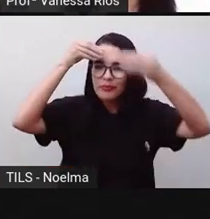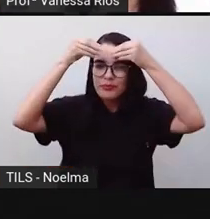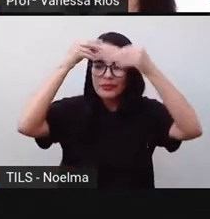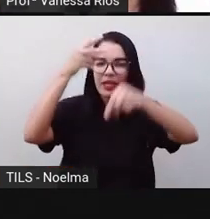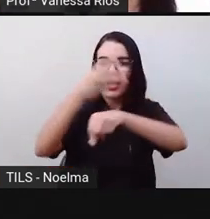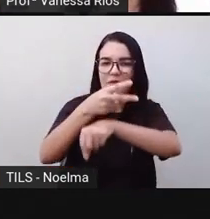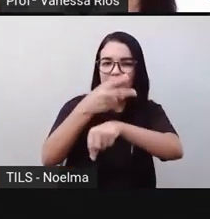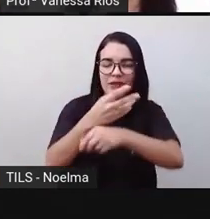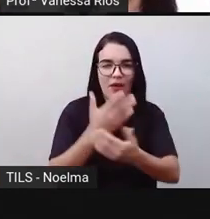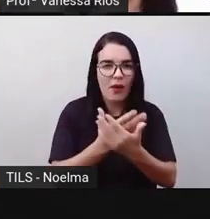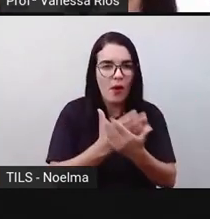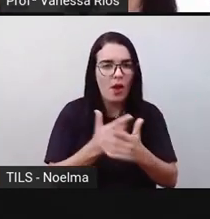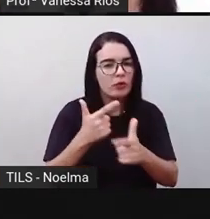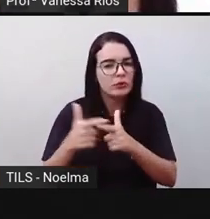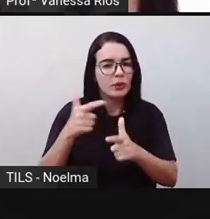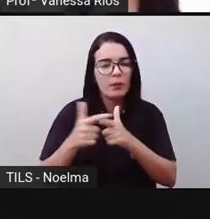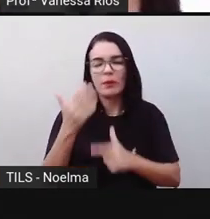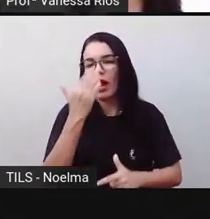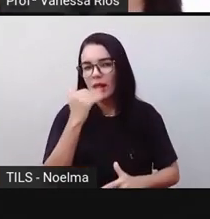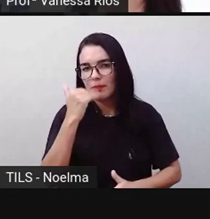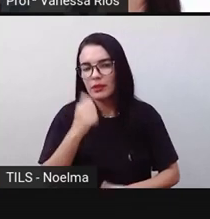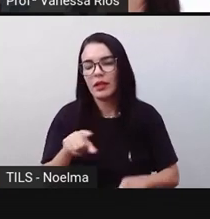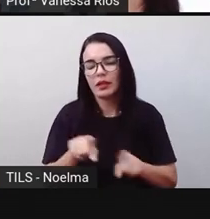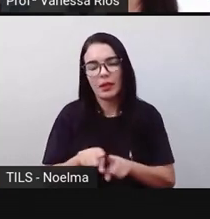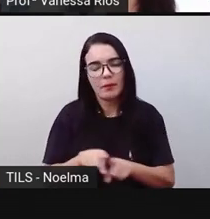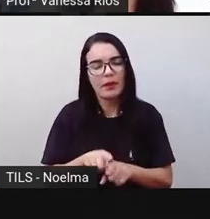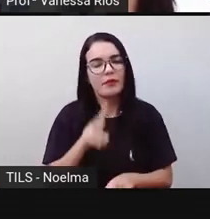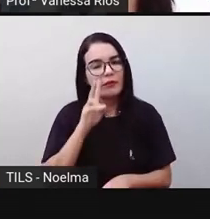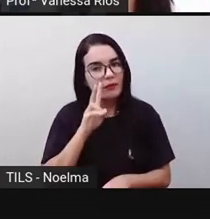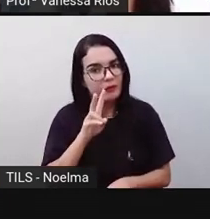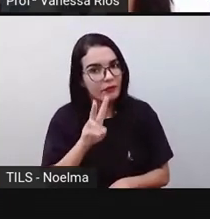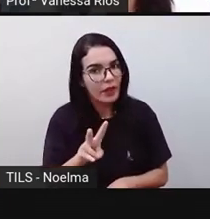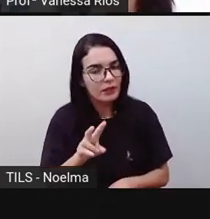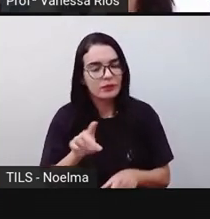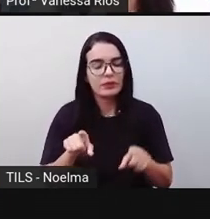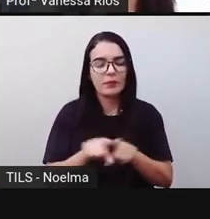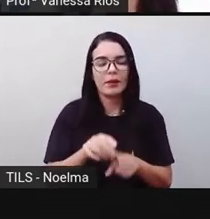sobre os distúrbios alimentares e revisando também o nosso assunto sobre